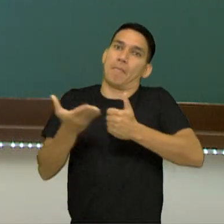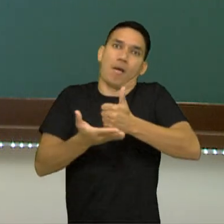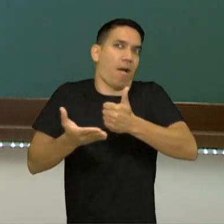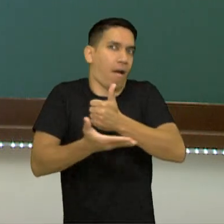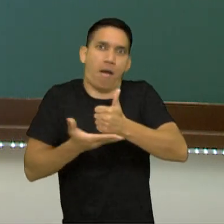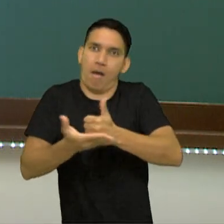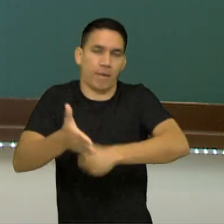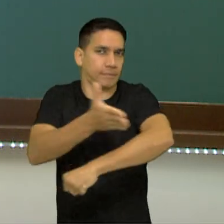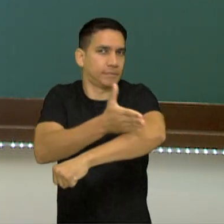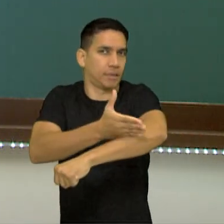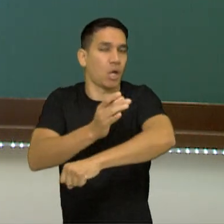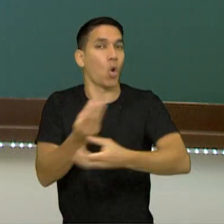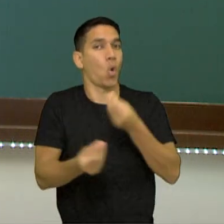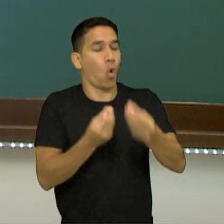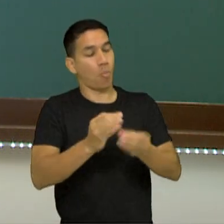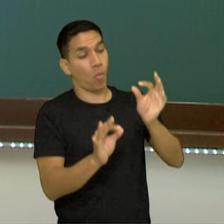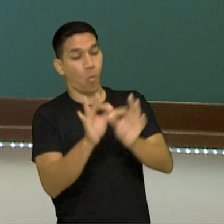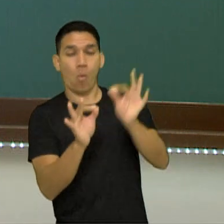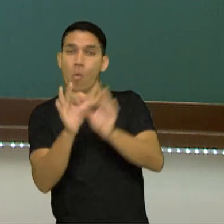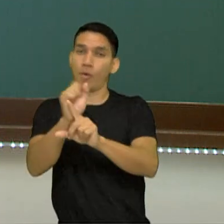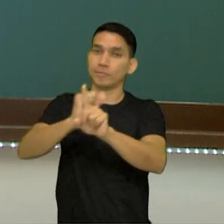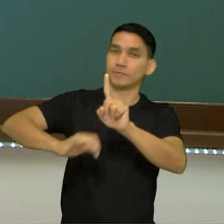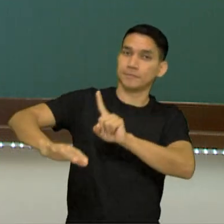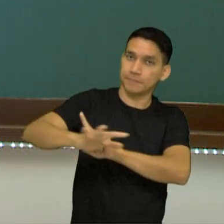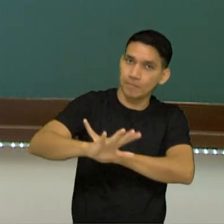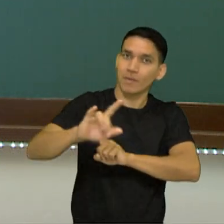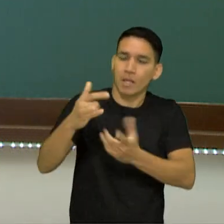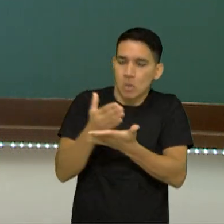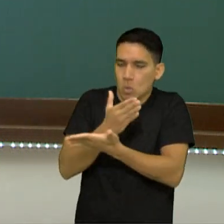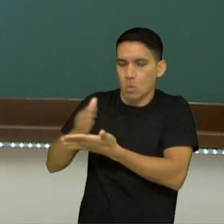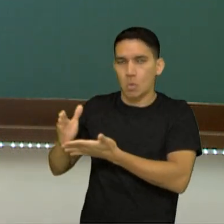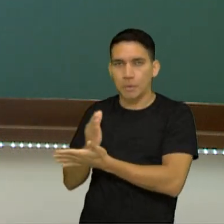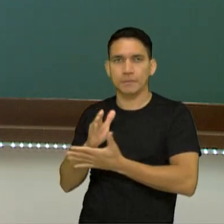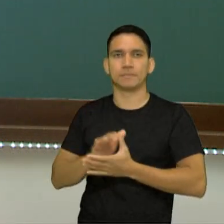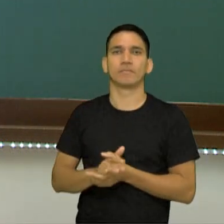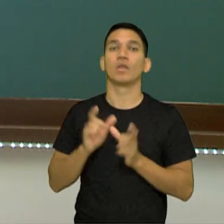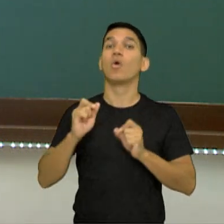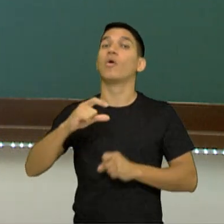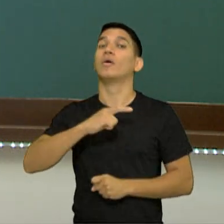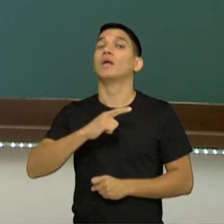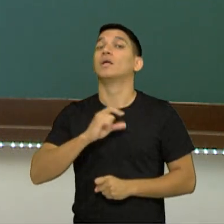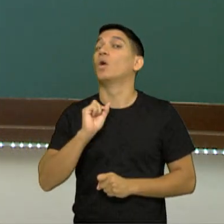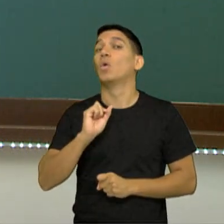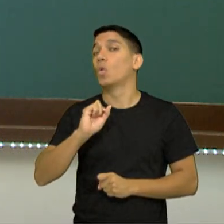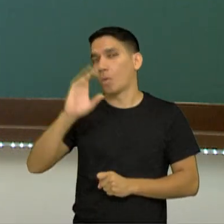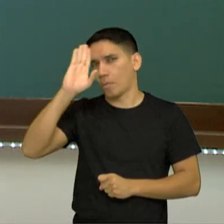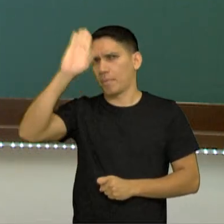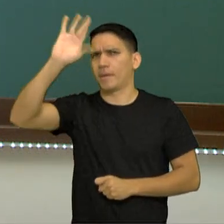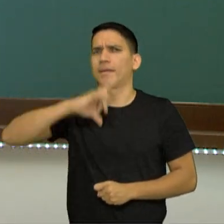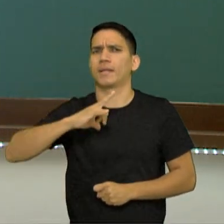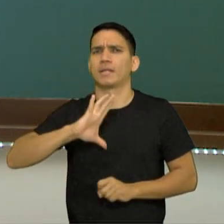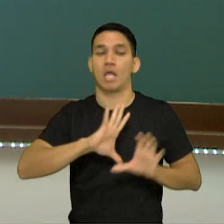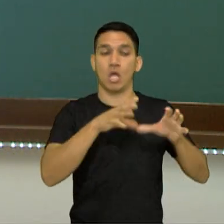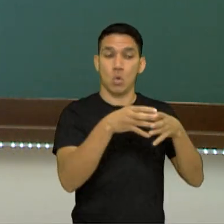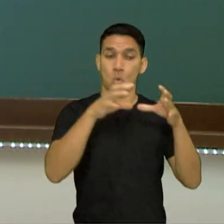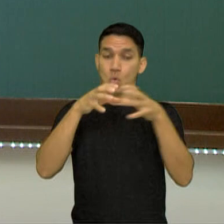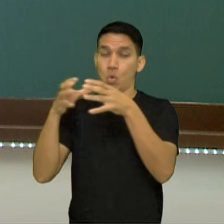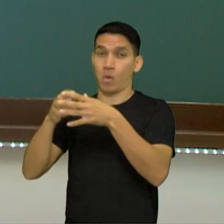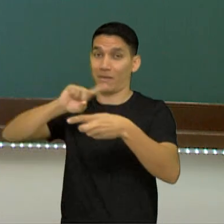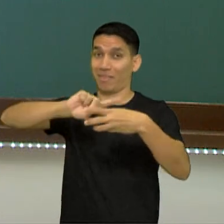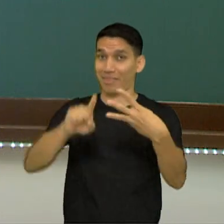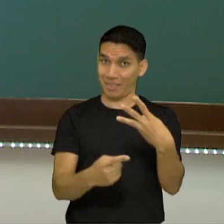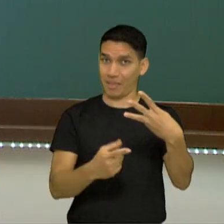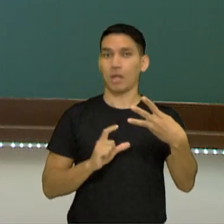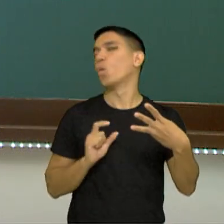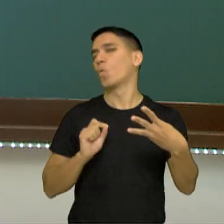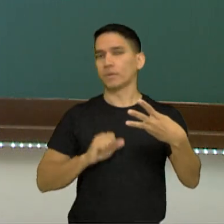Medieval. É essa organização, essa divisão. A gente tem basicamente 3 grupos